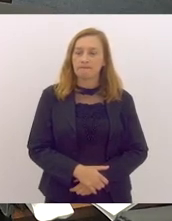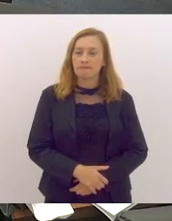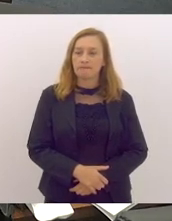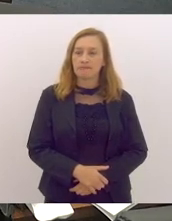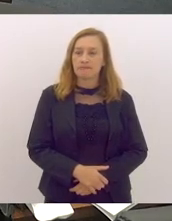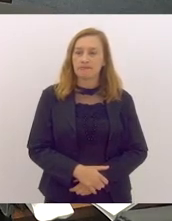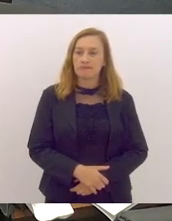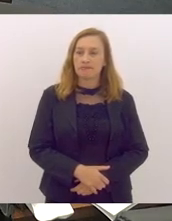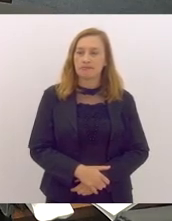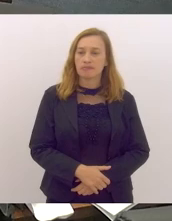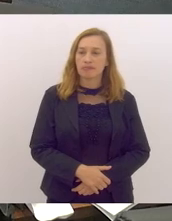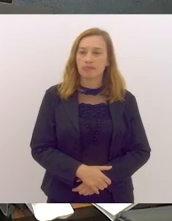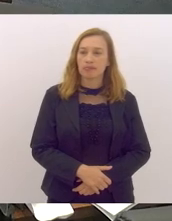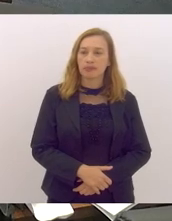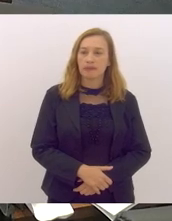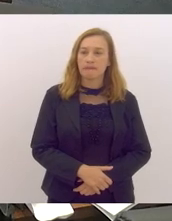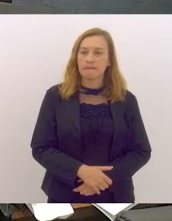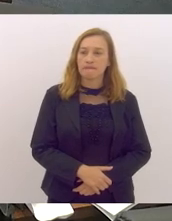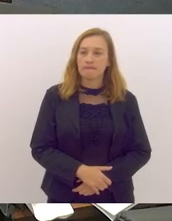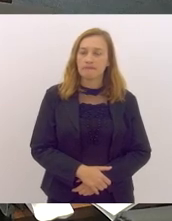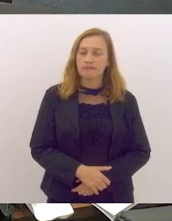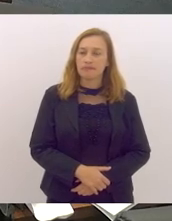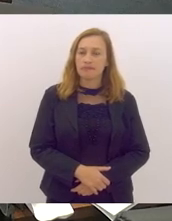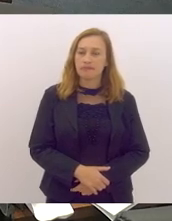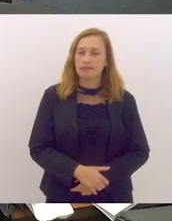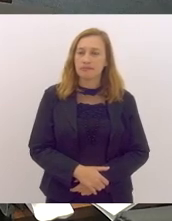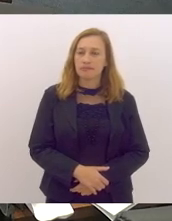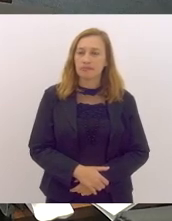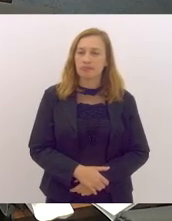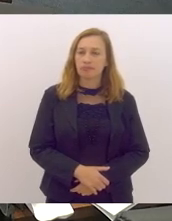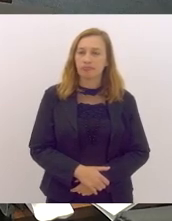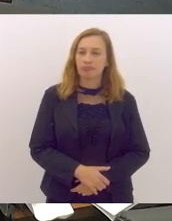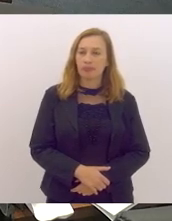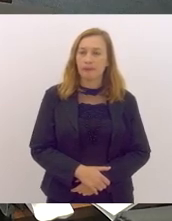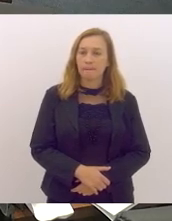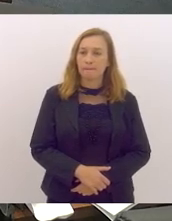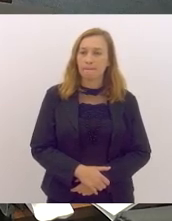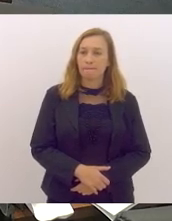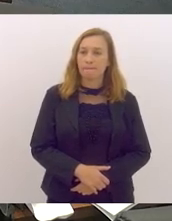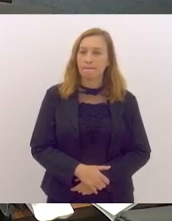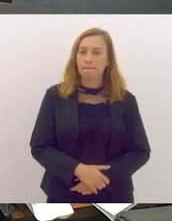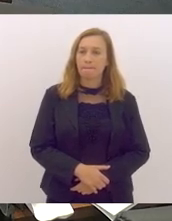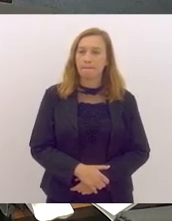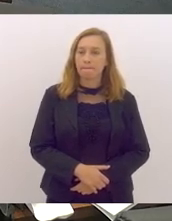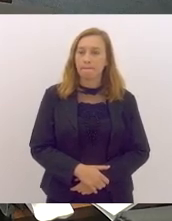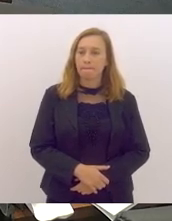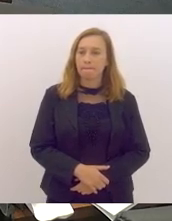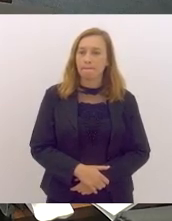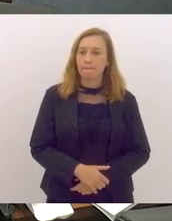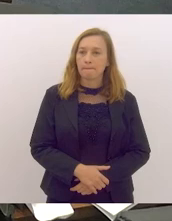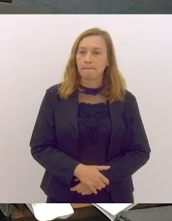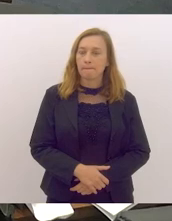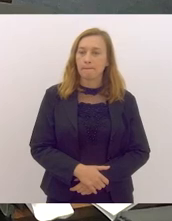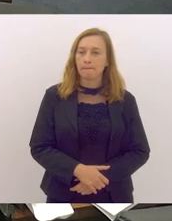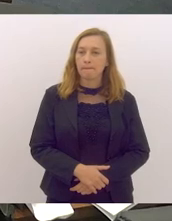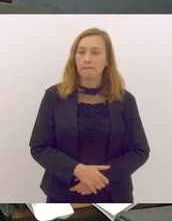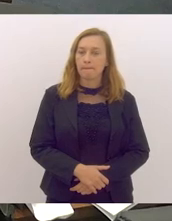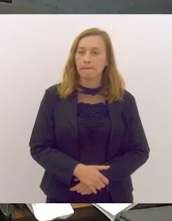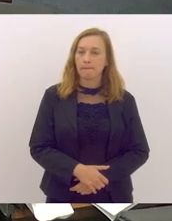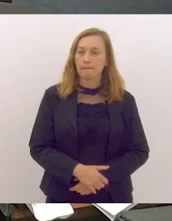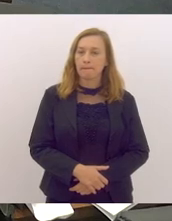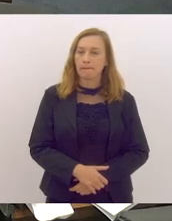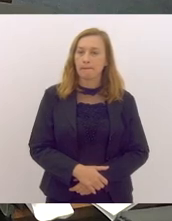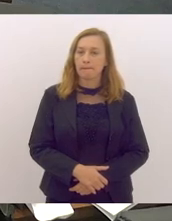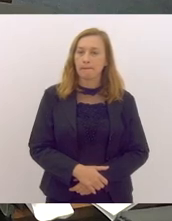Deixa eu ver aqui. Eu fiquei agora. Você bota pela rejeição veto. Bota pela rejeição veto.